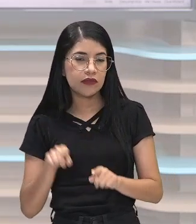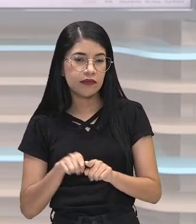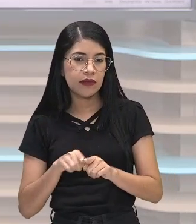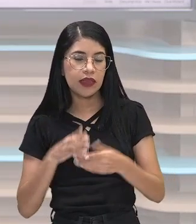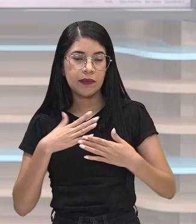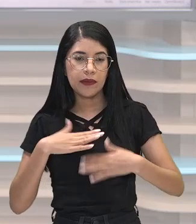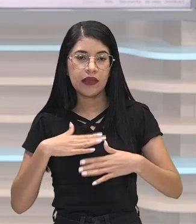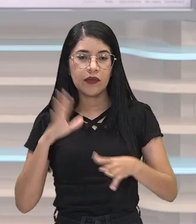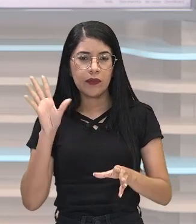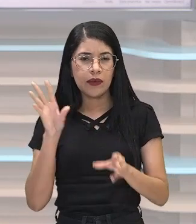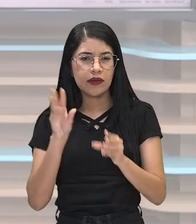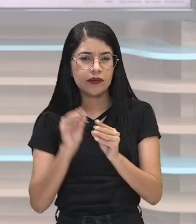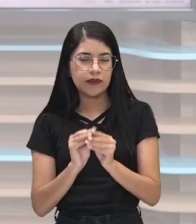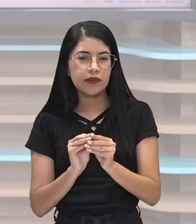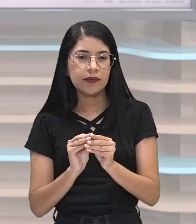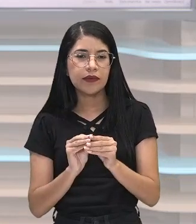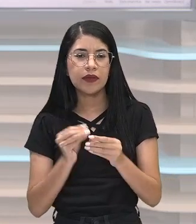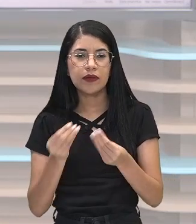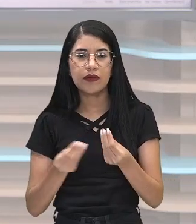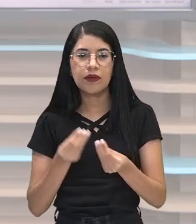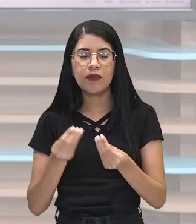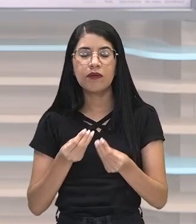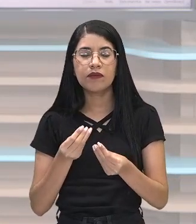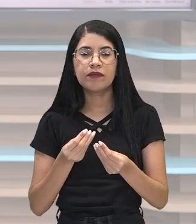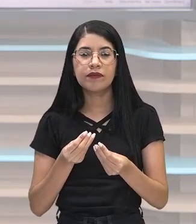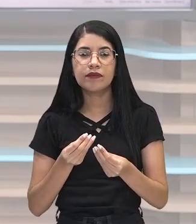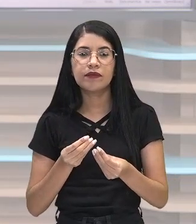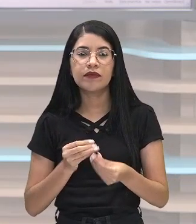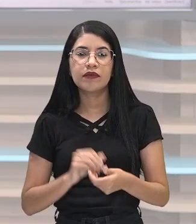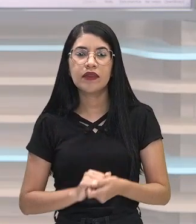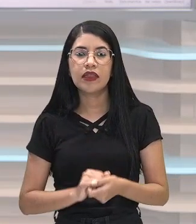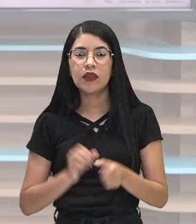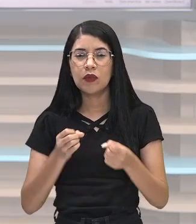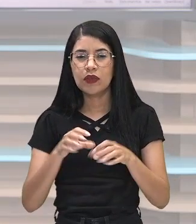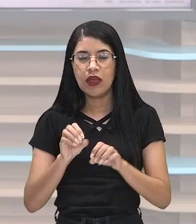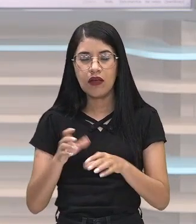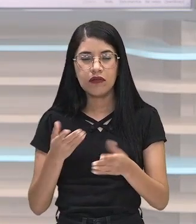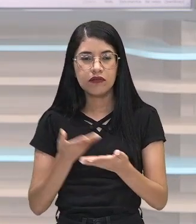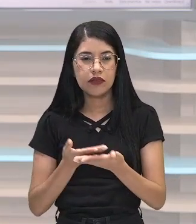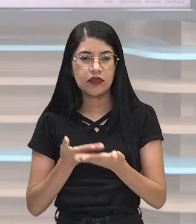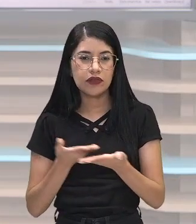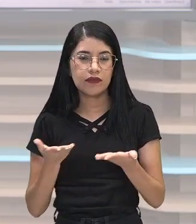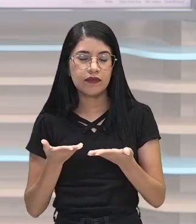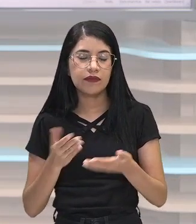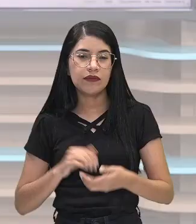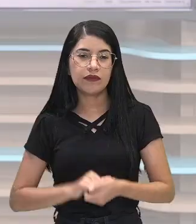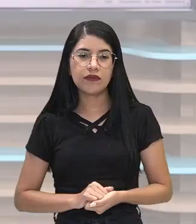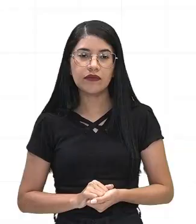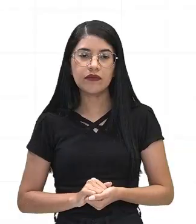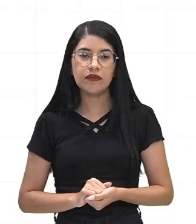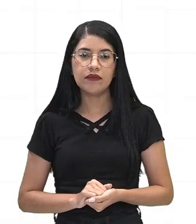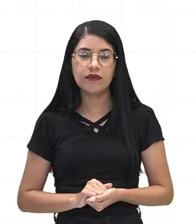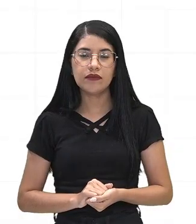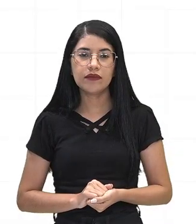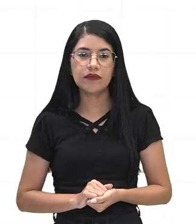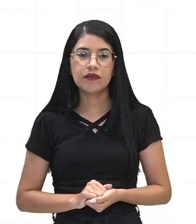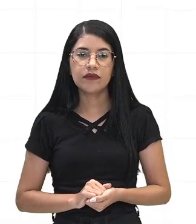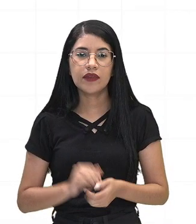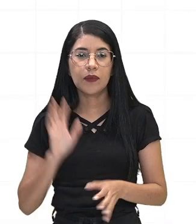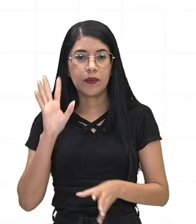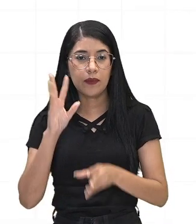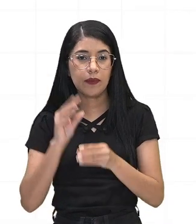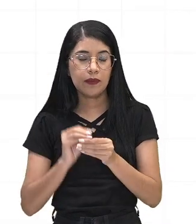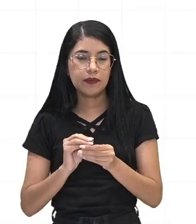bem resumida, vamos fazer aqui um resumo do que já foi abordado para seguirmos para os exemplos. Acompanhe comigo na